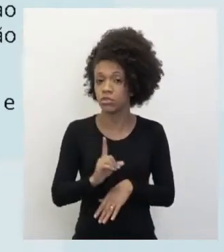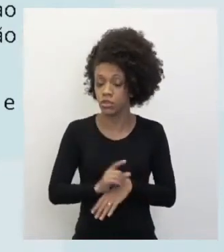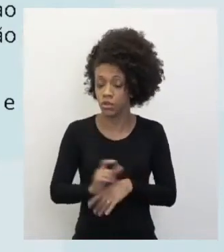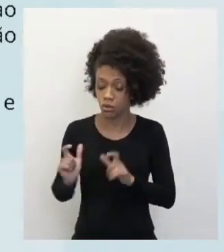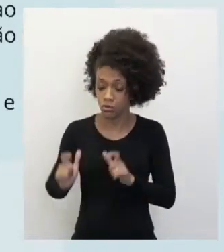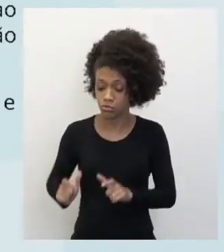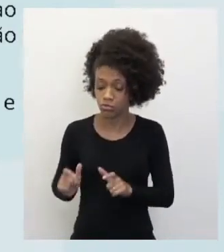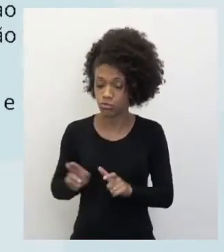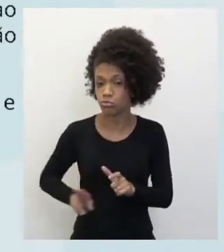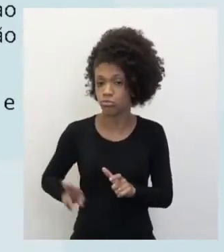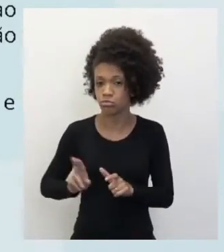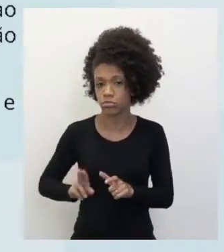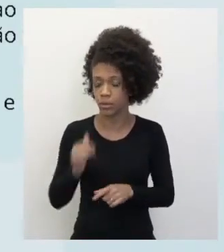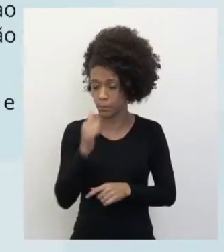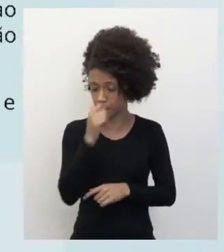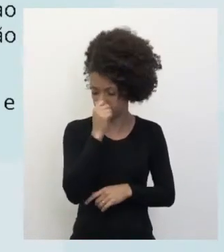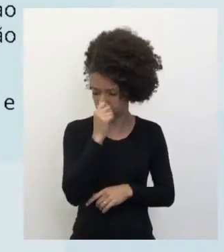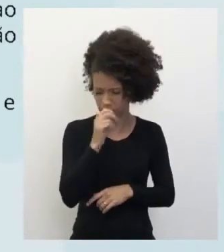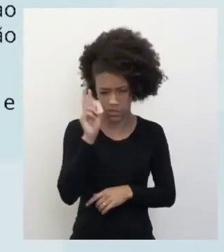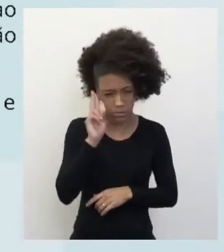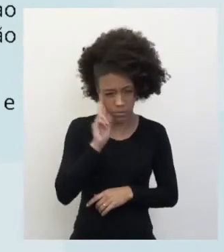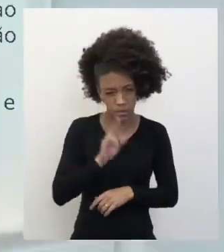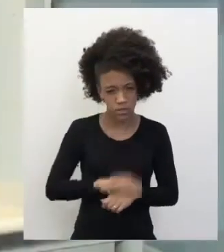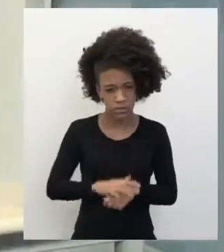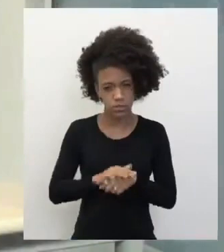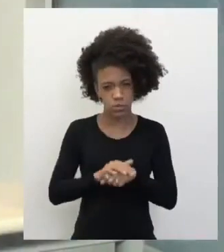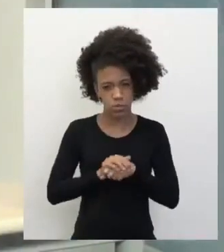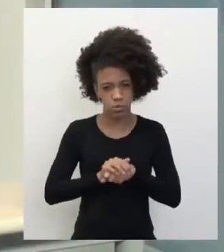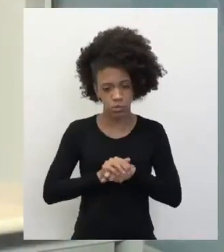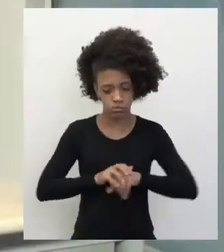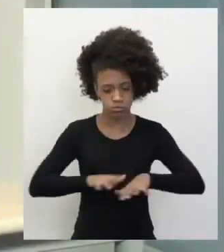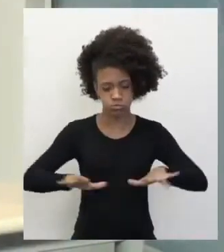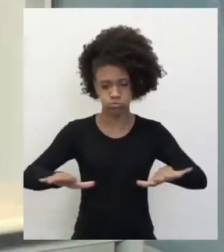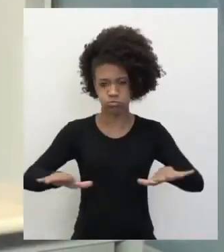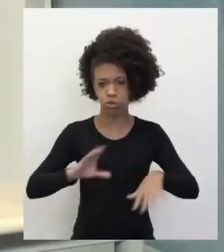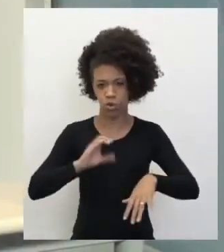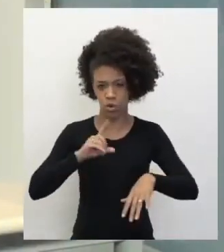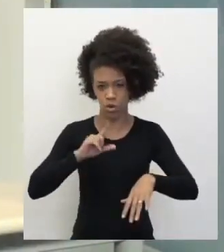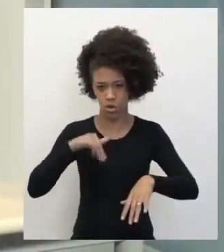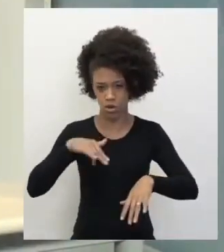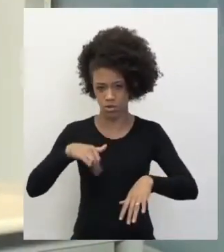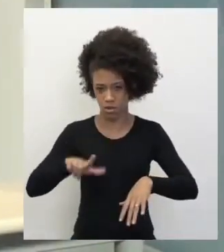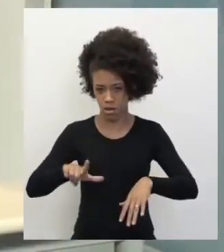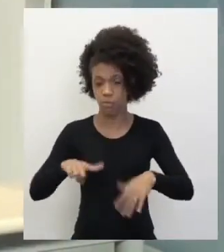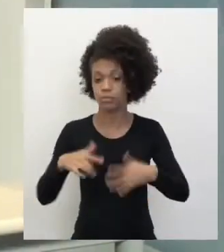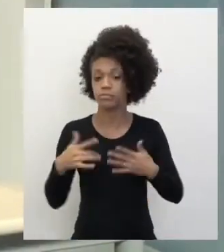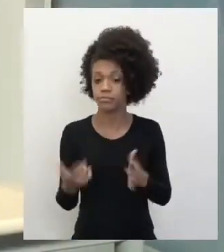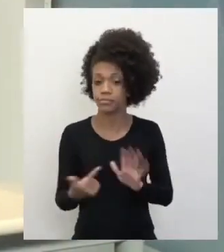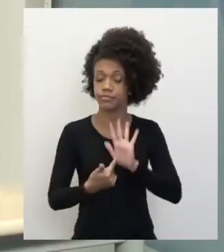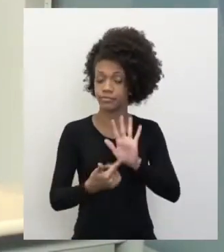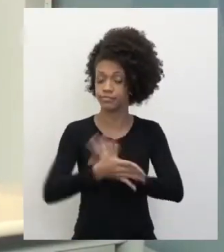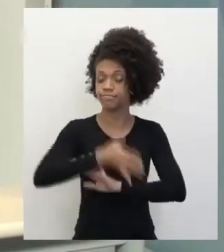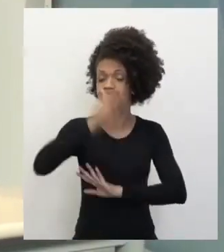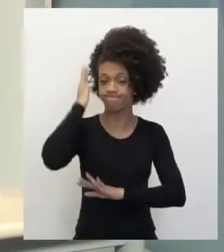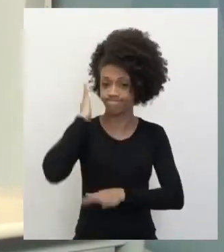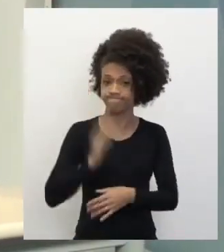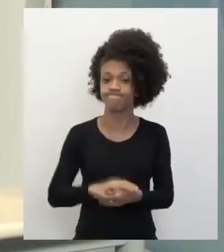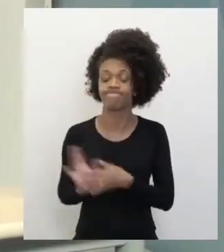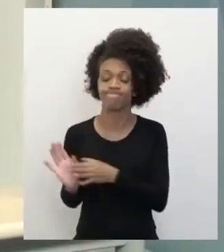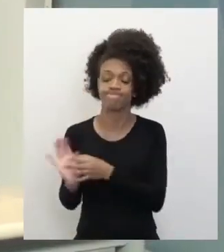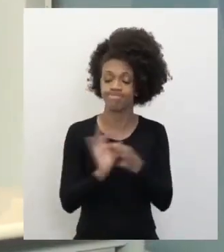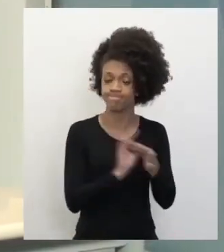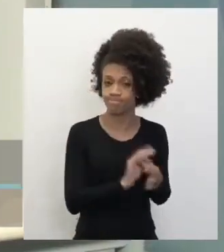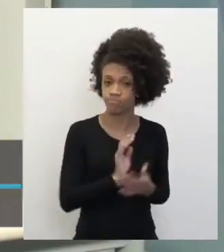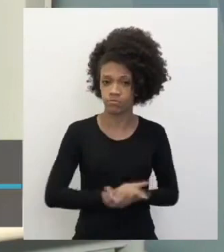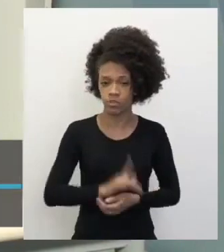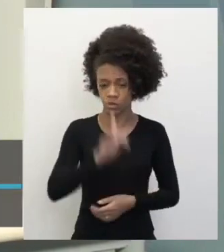do colonato que nós falamos na aula passada, que é uma tradição romana? Pois bem, ele está demonstrado nessa relação servil aí.